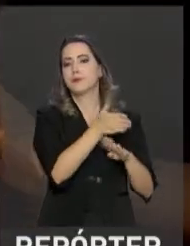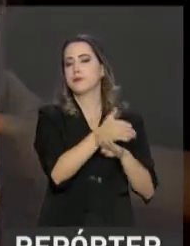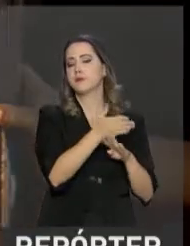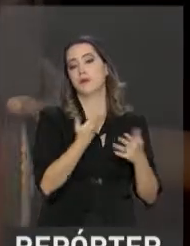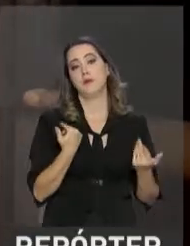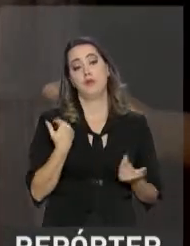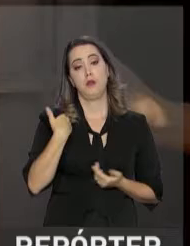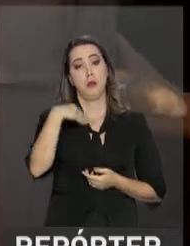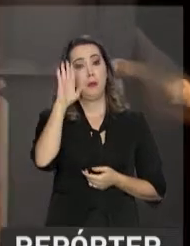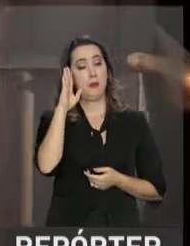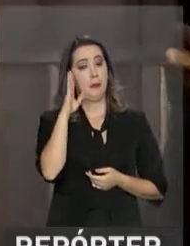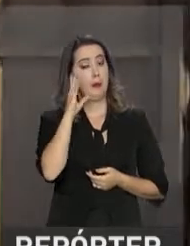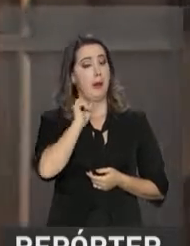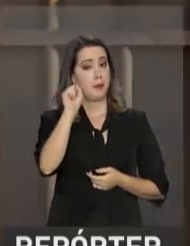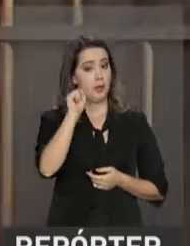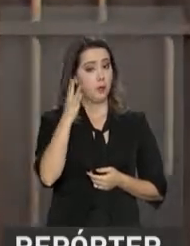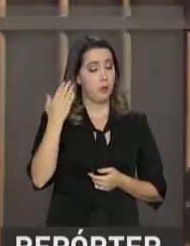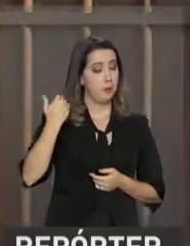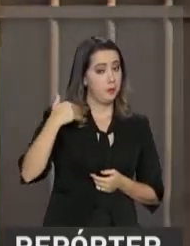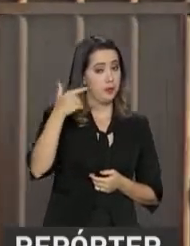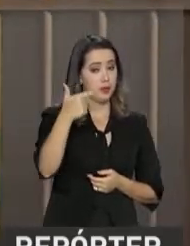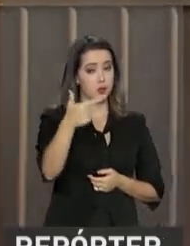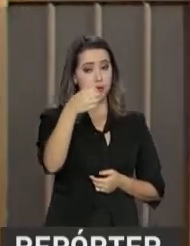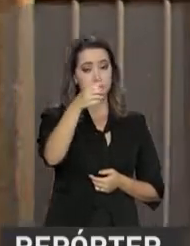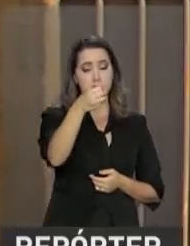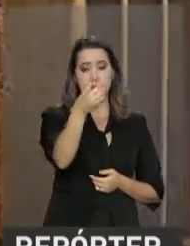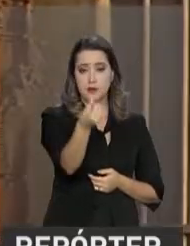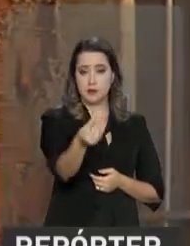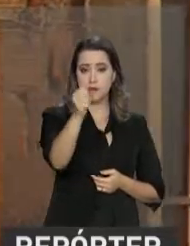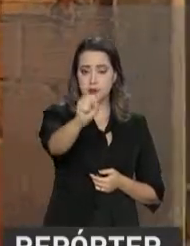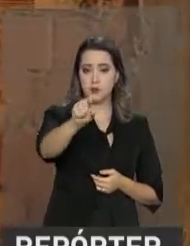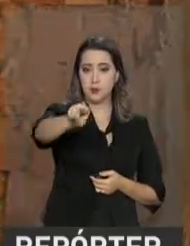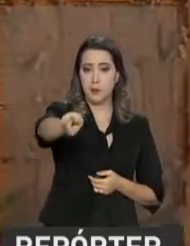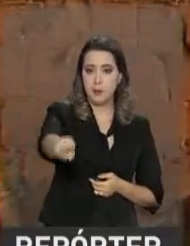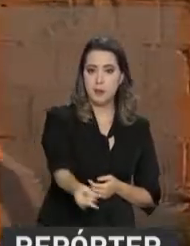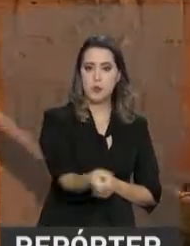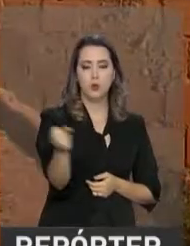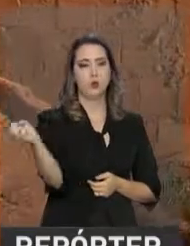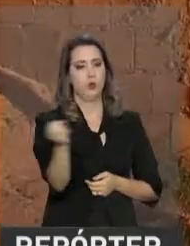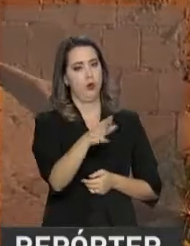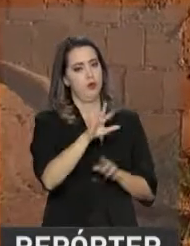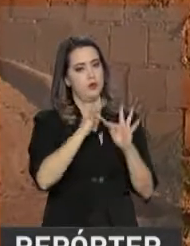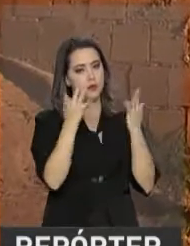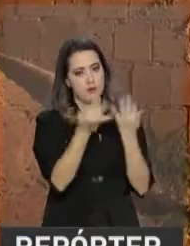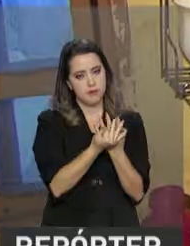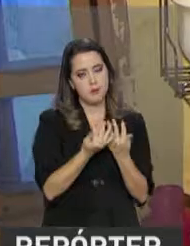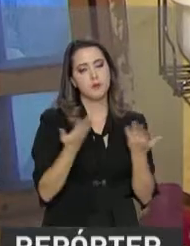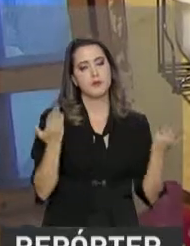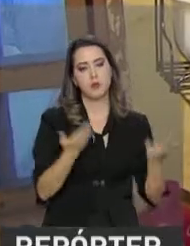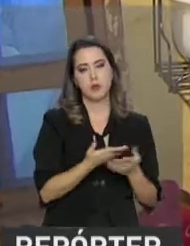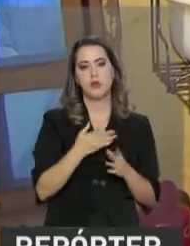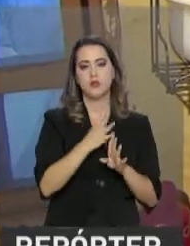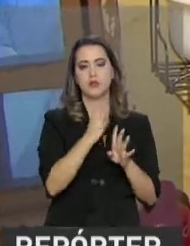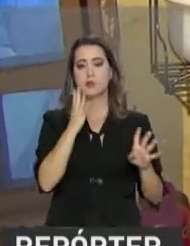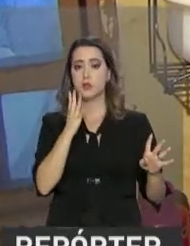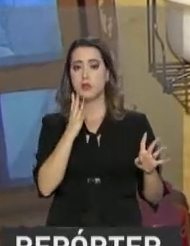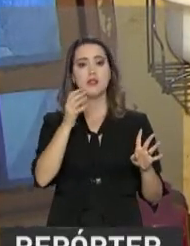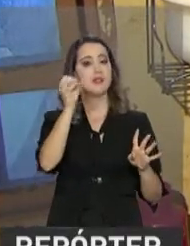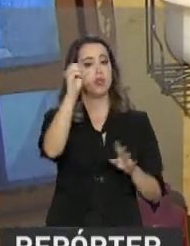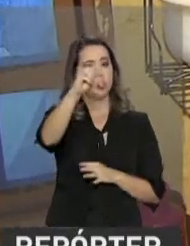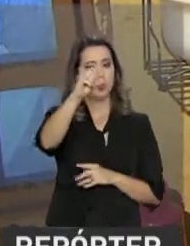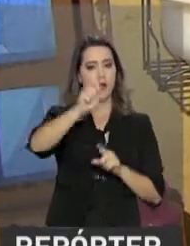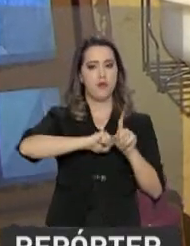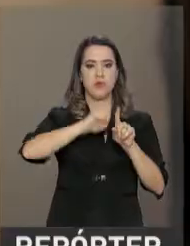abril foram incluídas mais de 268 mil novas famílias no programa ea fila de espera completou nove meses